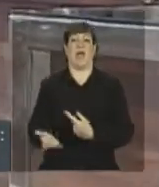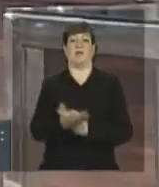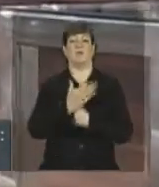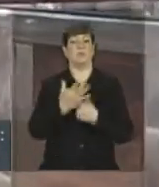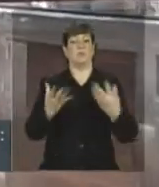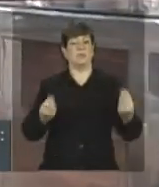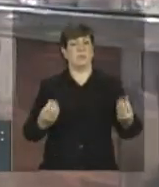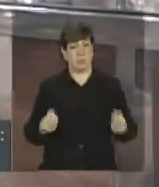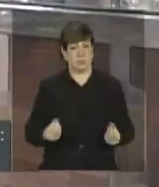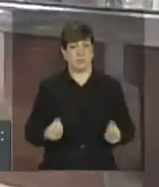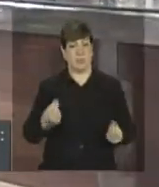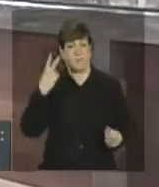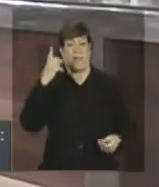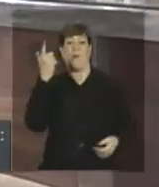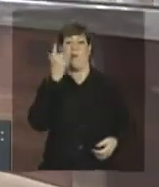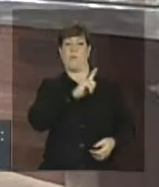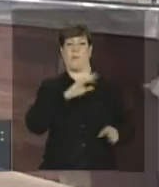contribuíram